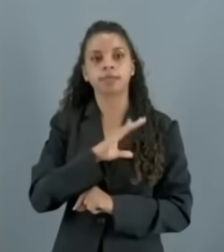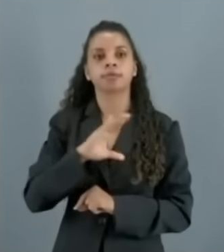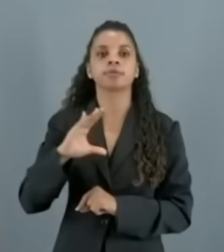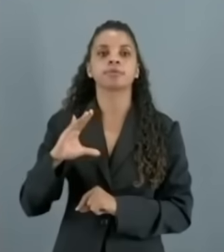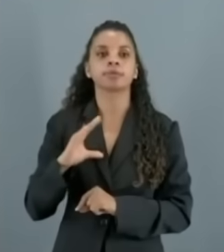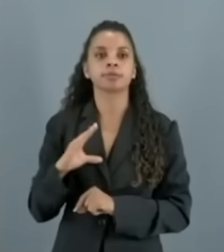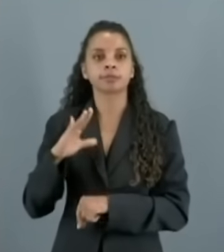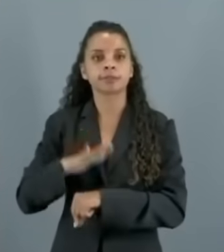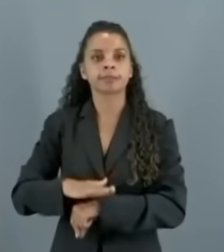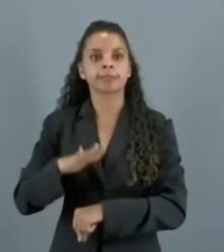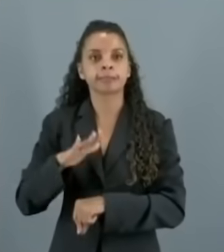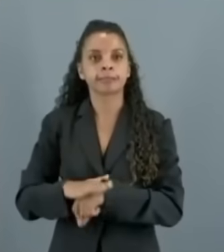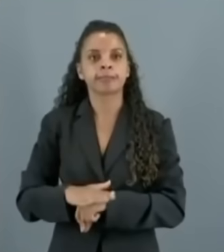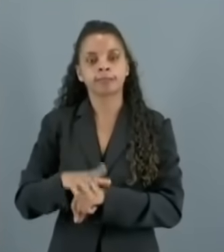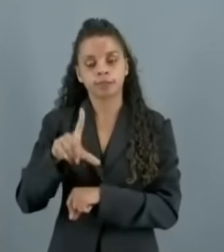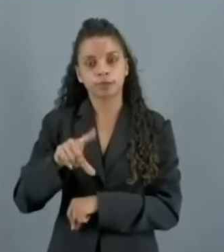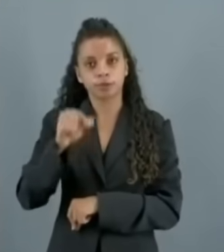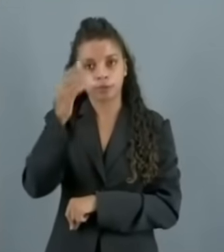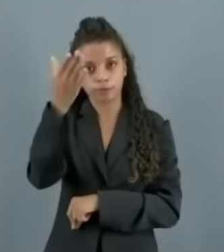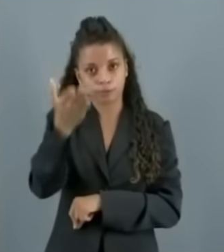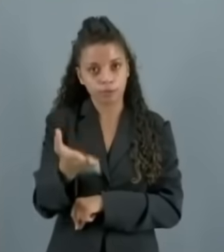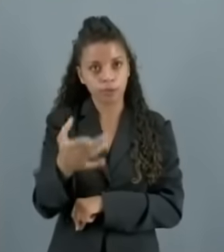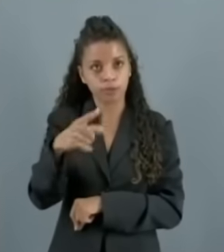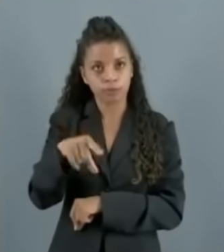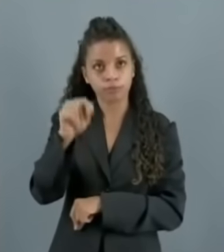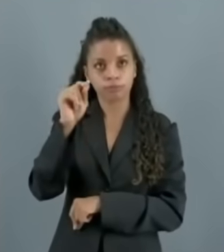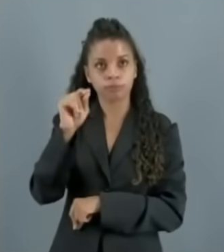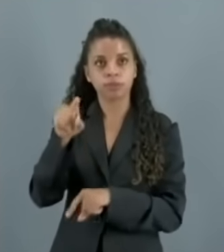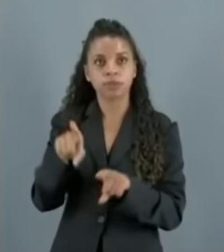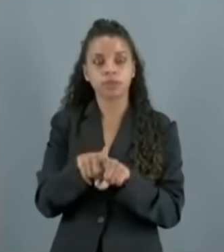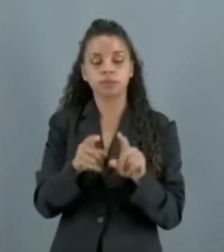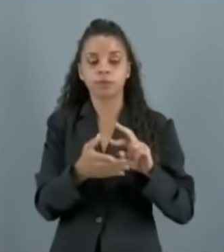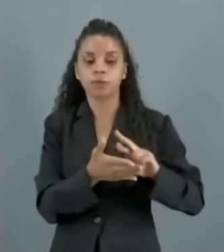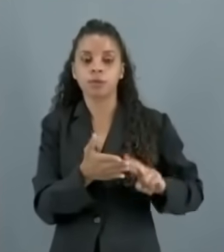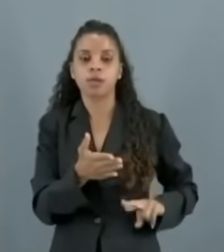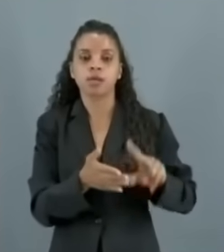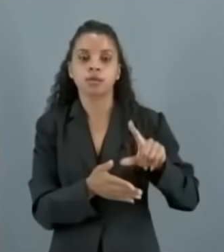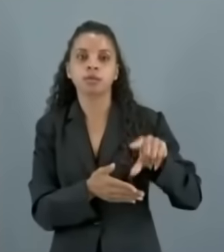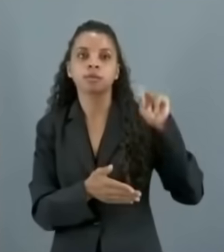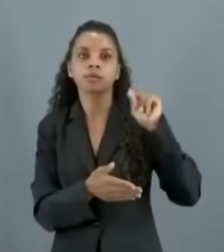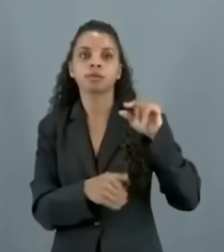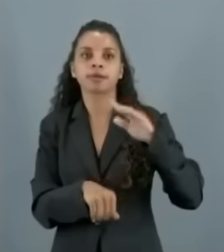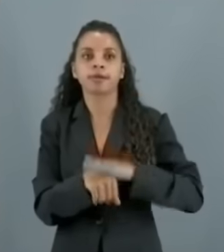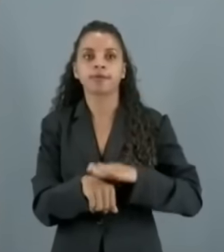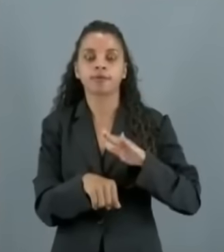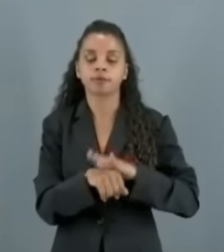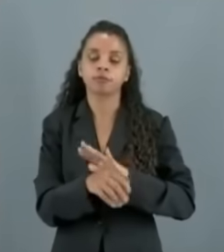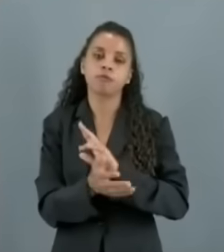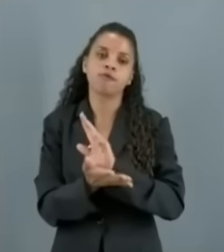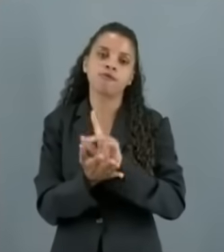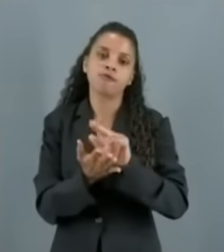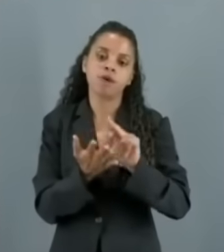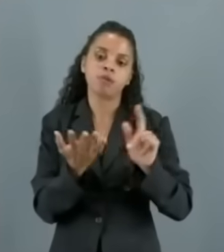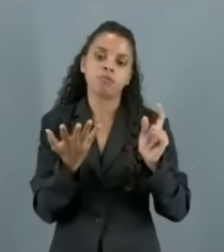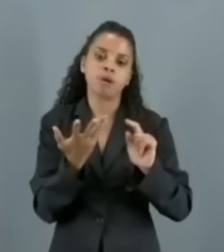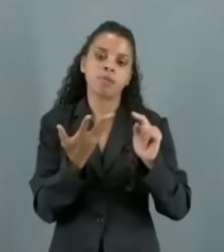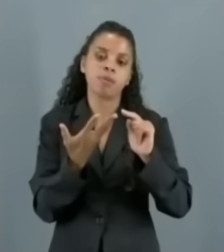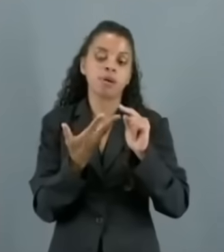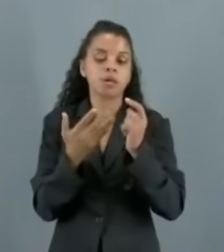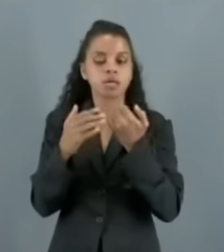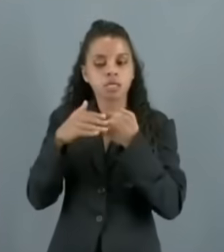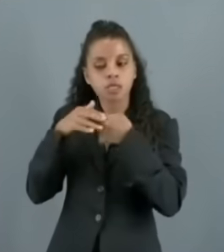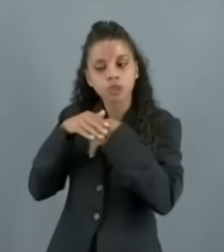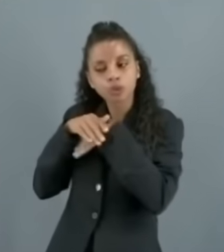dessa comissão e a eleição de Vossa Excelência e a indicação do eminente relator, que fez com que várias situações que estavam debaixo do pano,